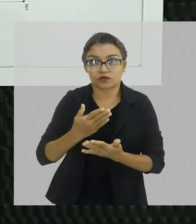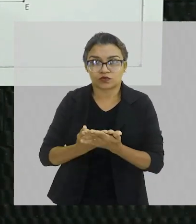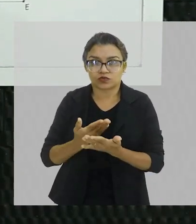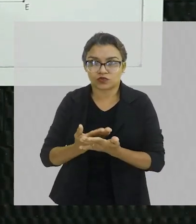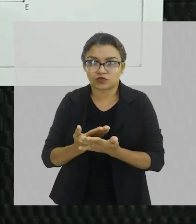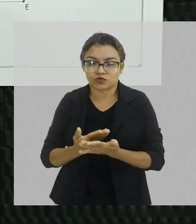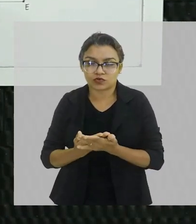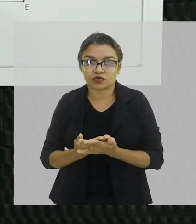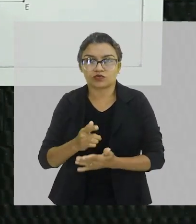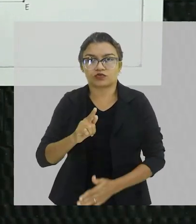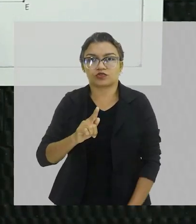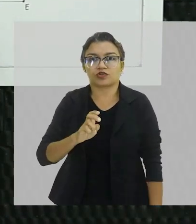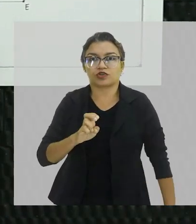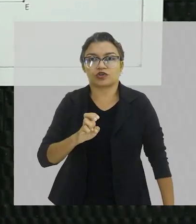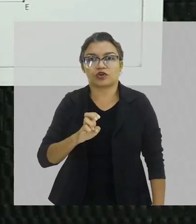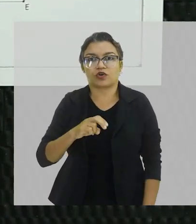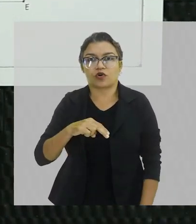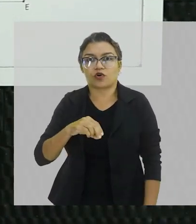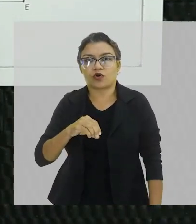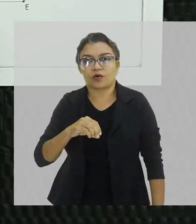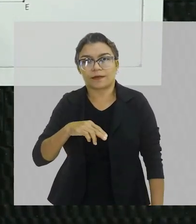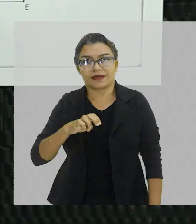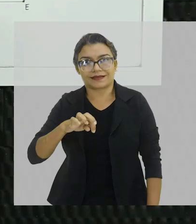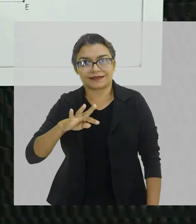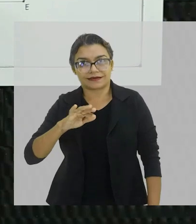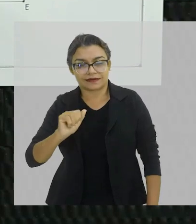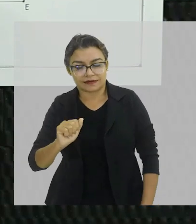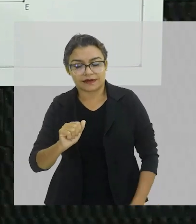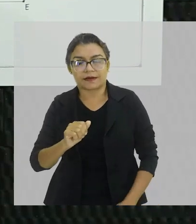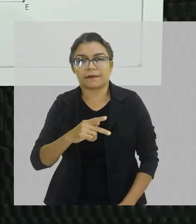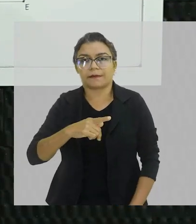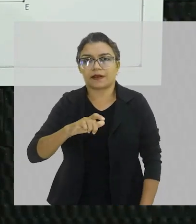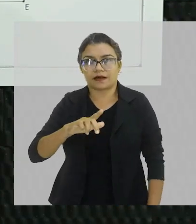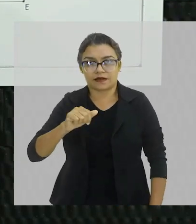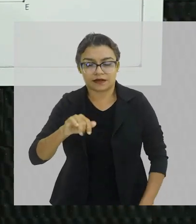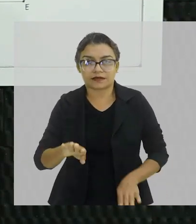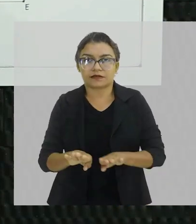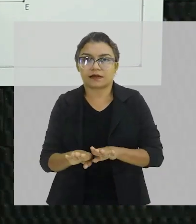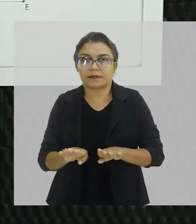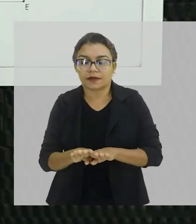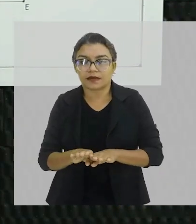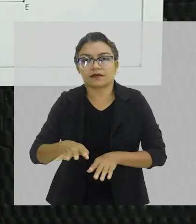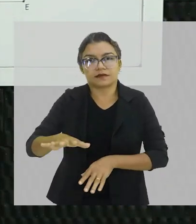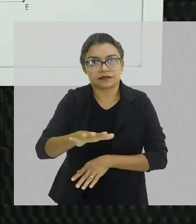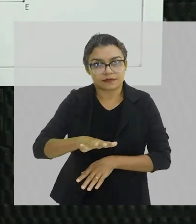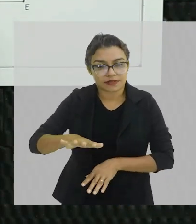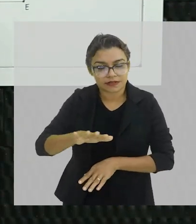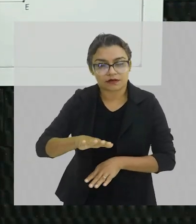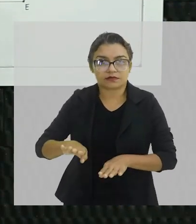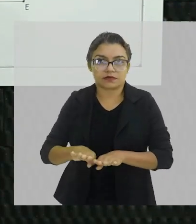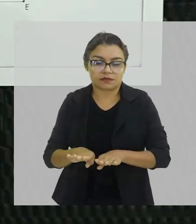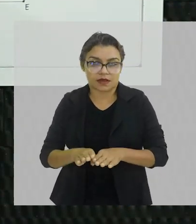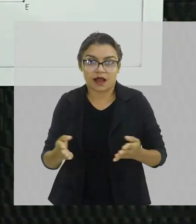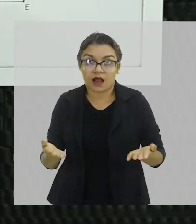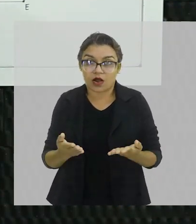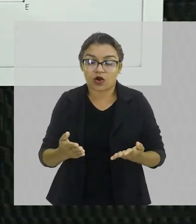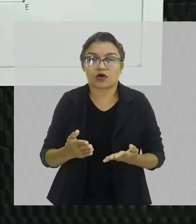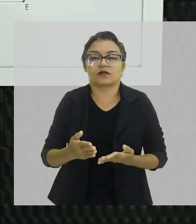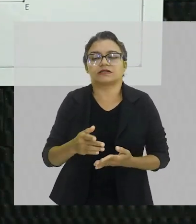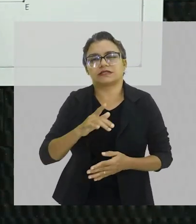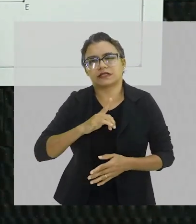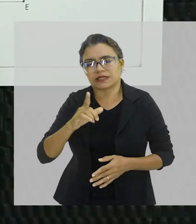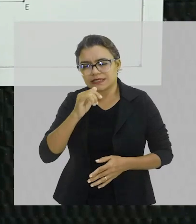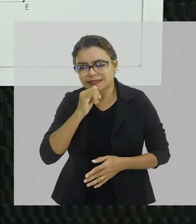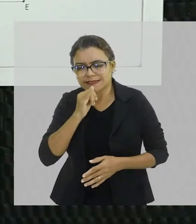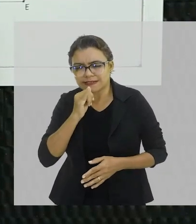geometria plana, né? Falamos já de geometria espacial, agora a gente vai estar se dedicando ao estudo da geometria plana.